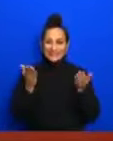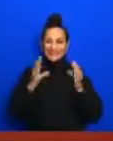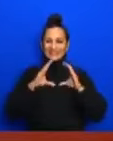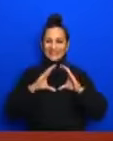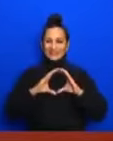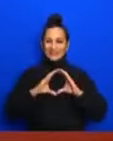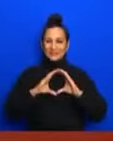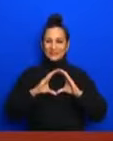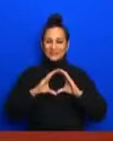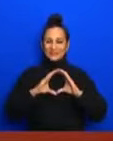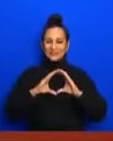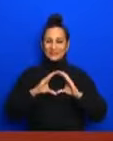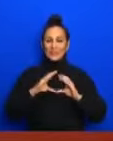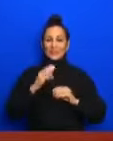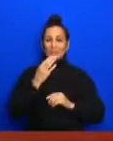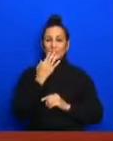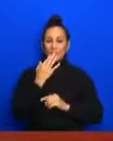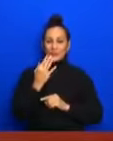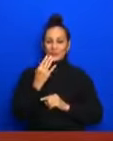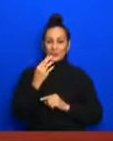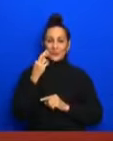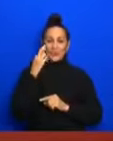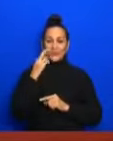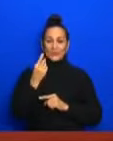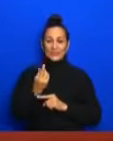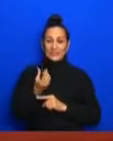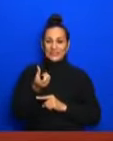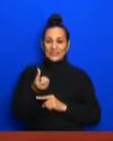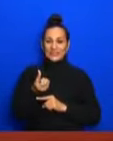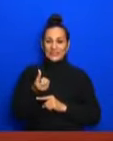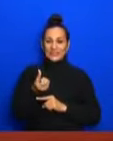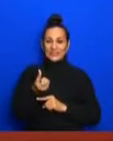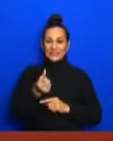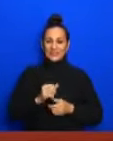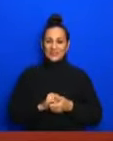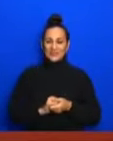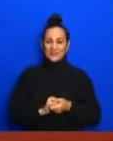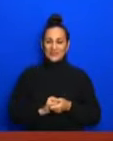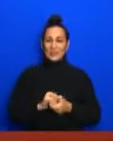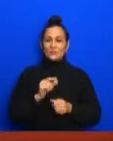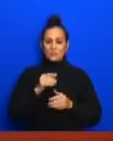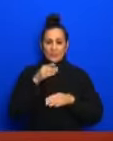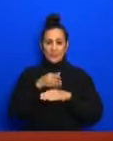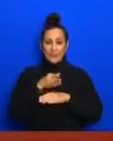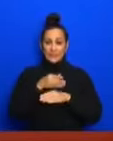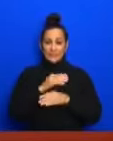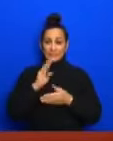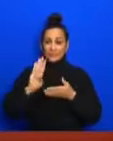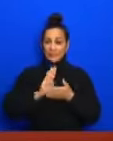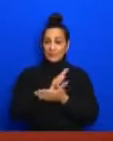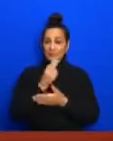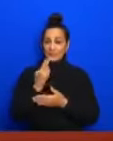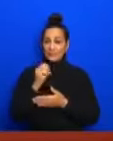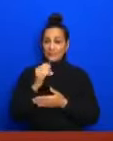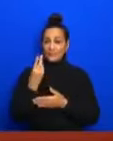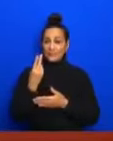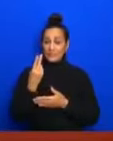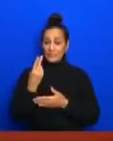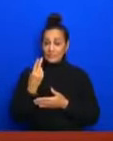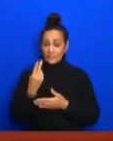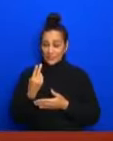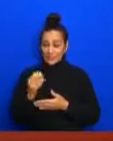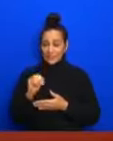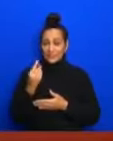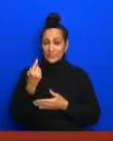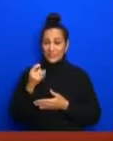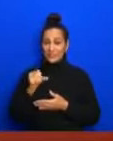sorte. Bola rosa 16, rosa número 16. Você concorre a prêmios para acertos de 20, 19,